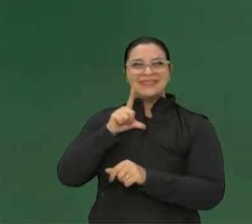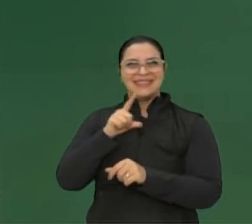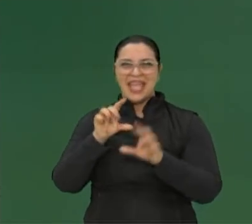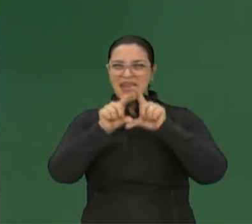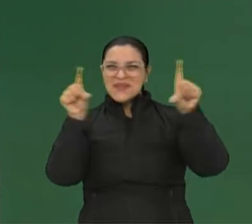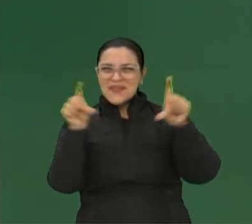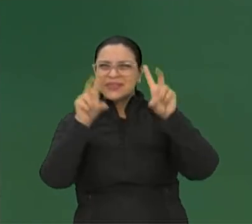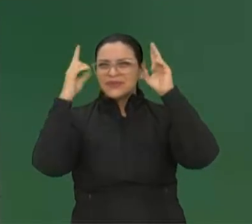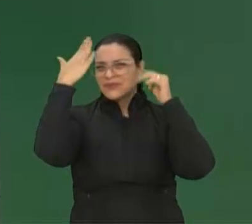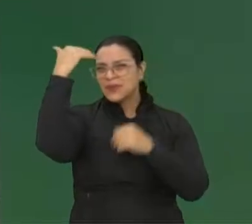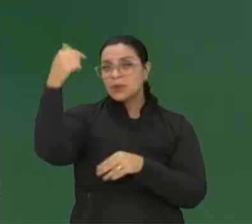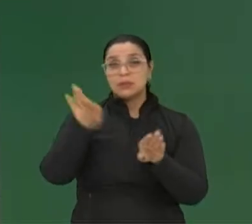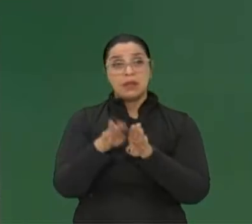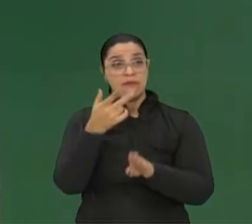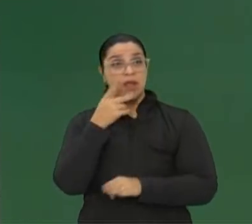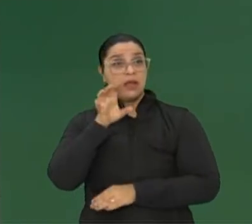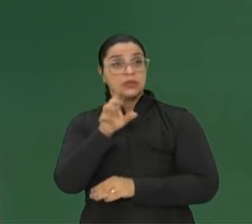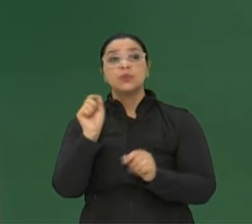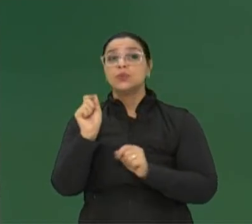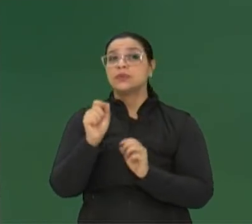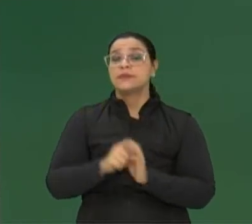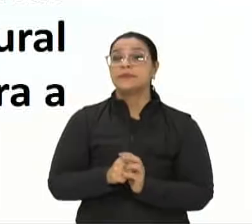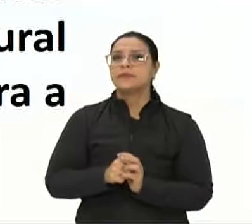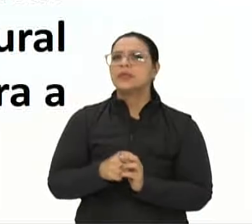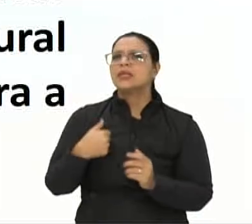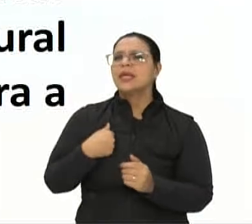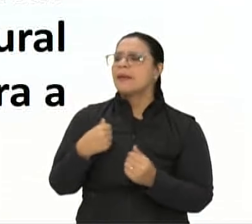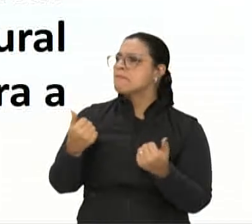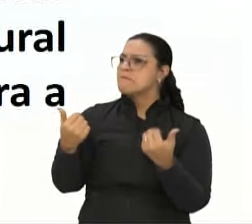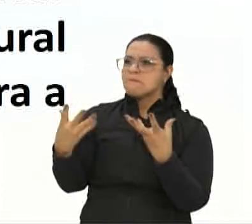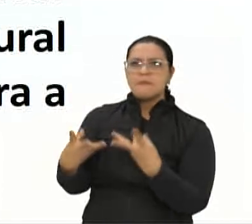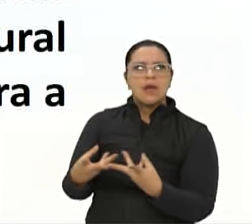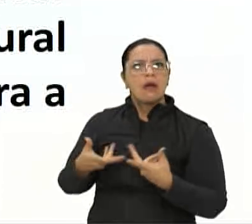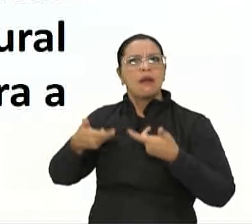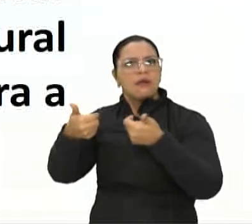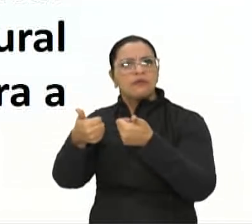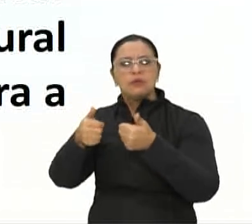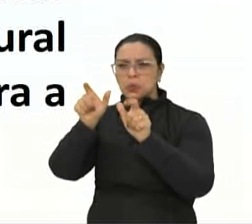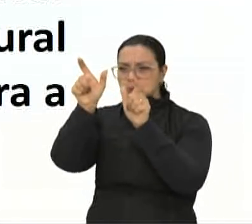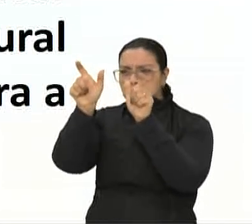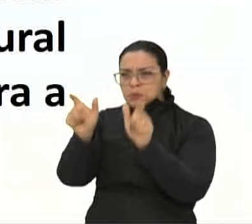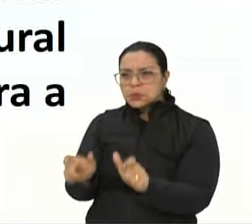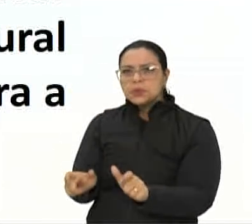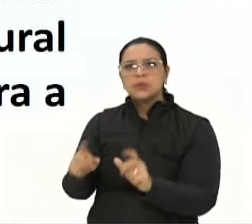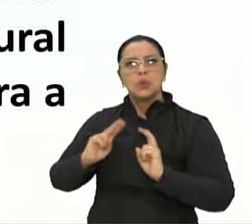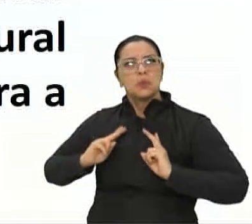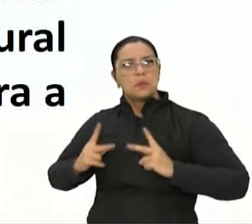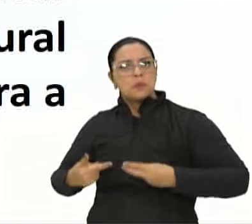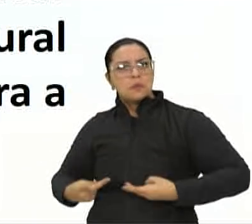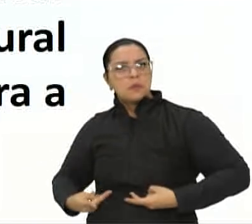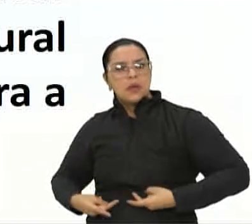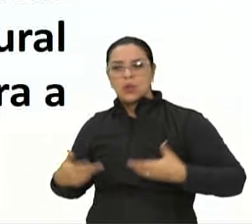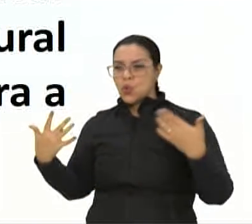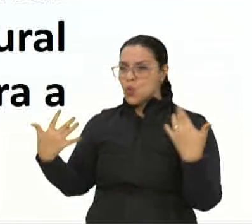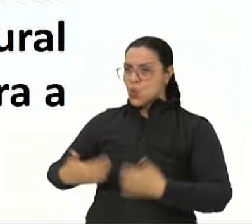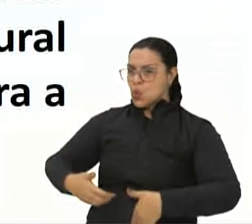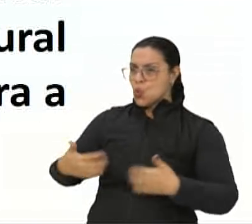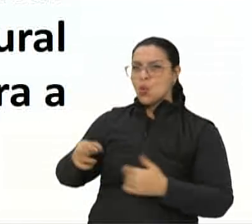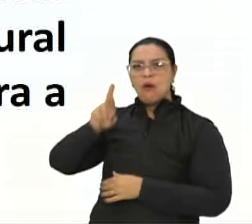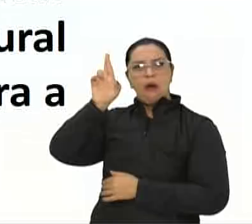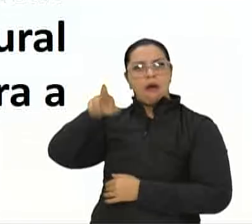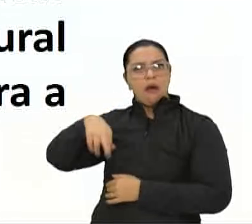e em outro momento ele diz assim nessa obra, ó, que obra-prima é o ser humano, como é nobre em sua razão,